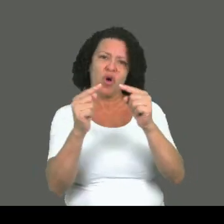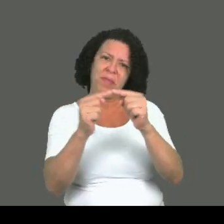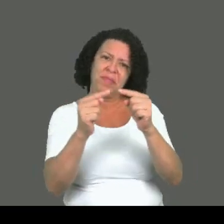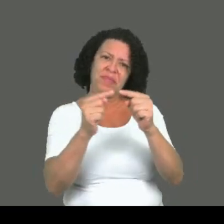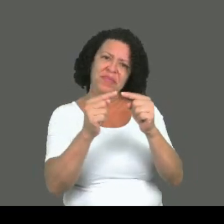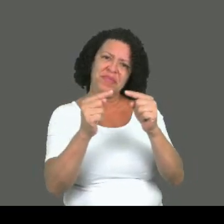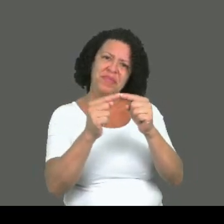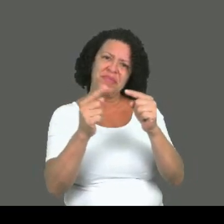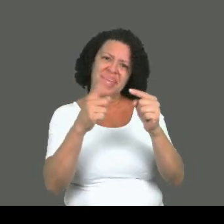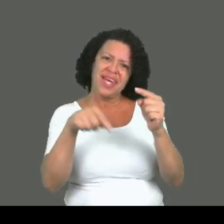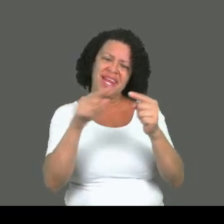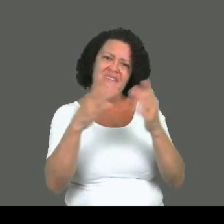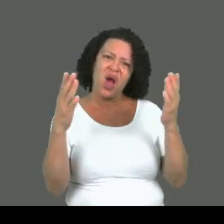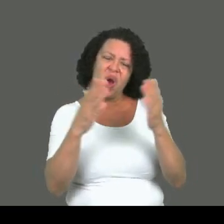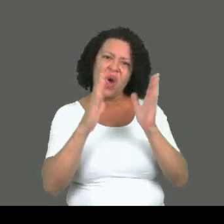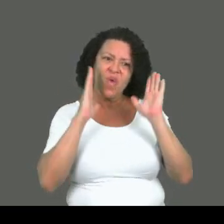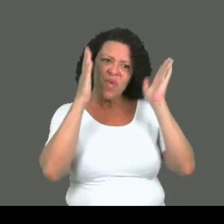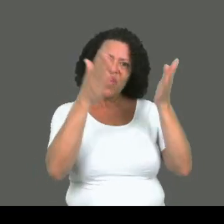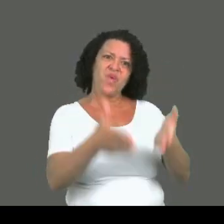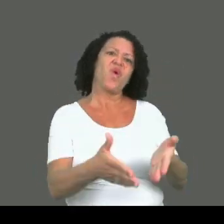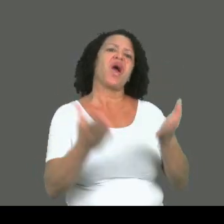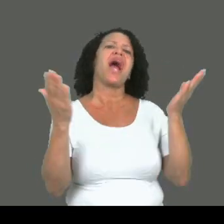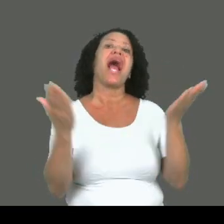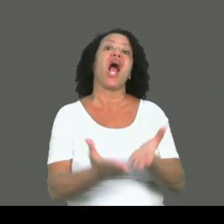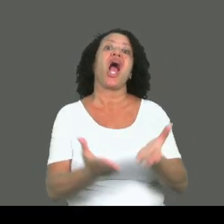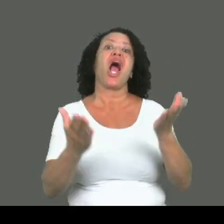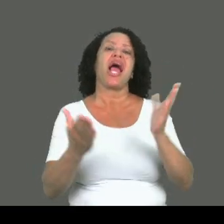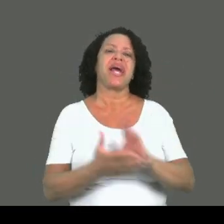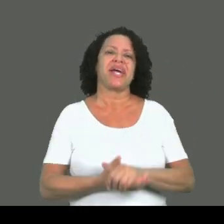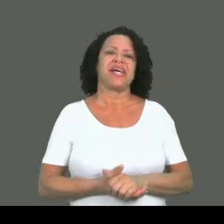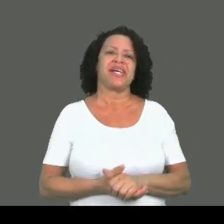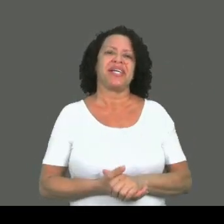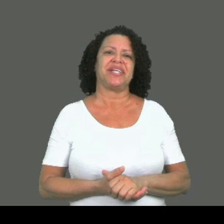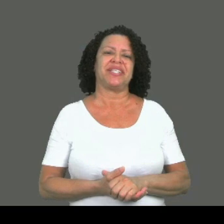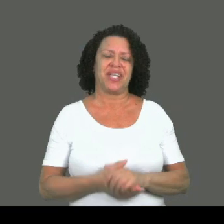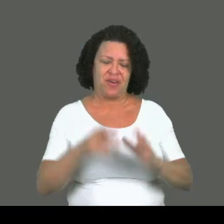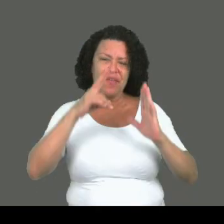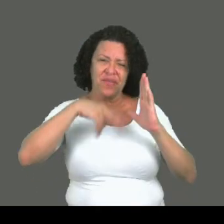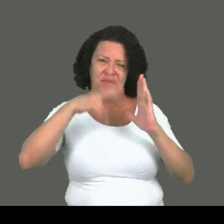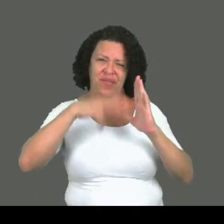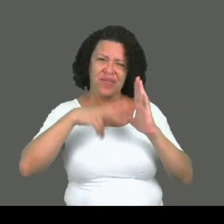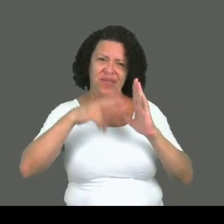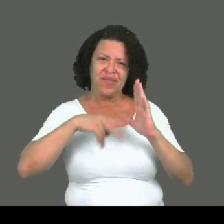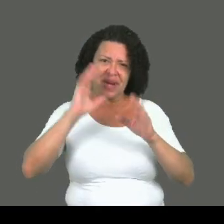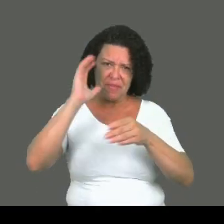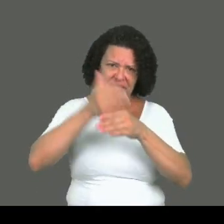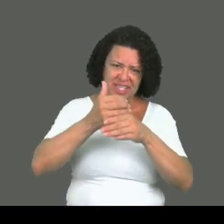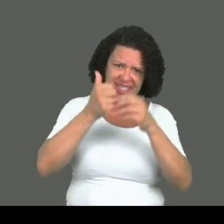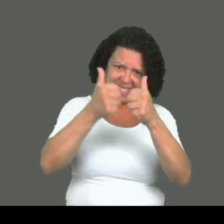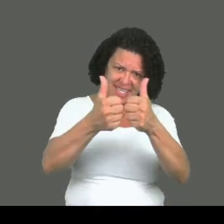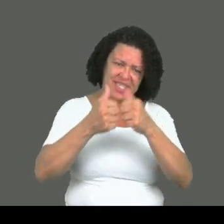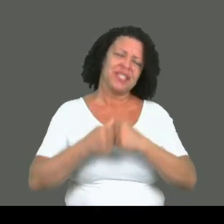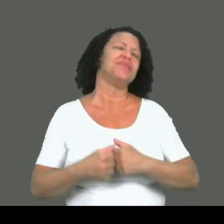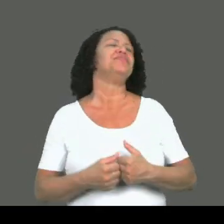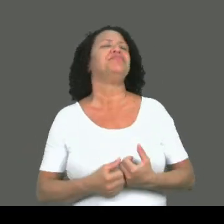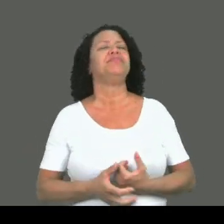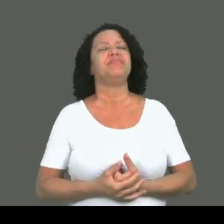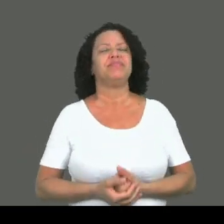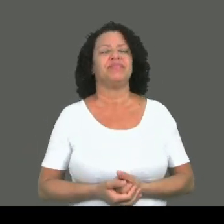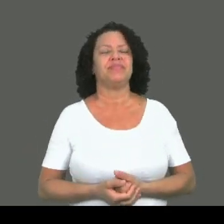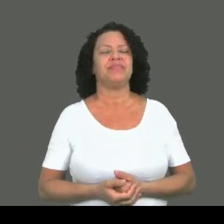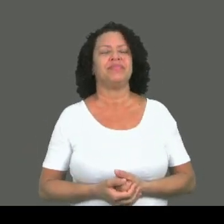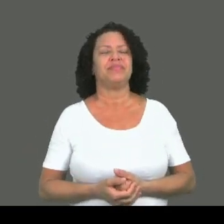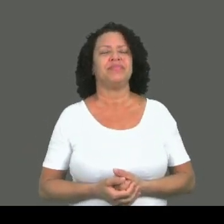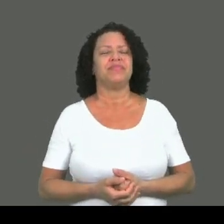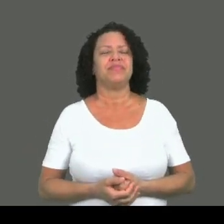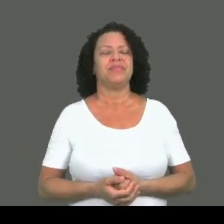gente buscar focar no aqui e agora, né? Então eu vou ler para vocês para a gente poder fechar. Um